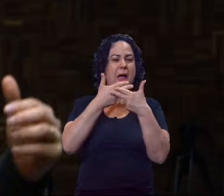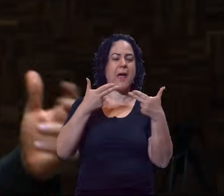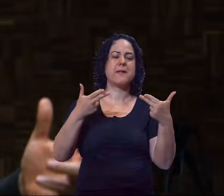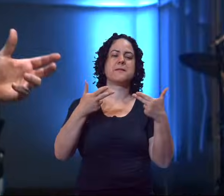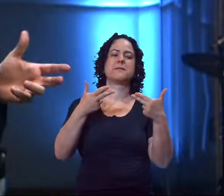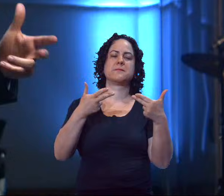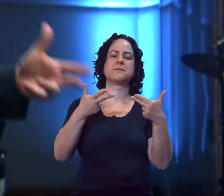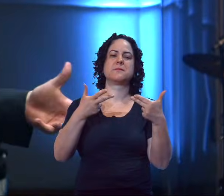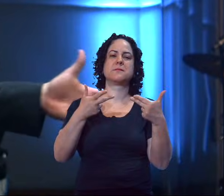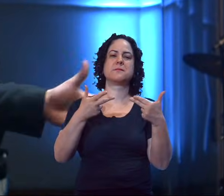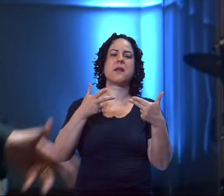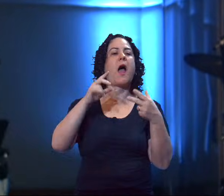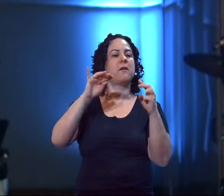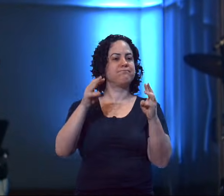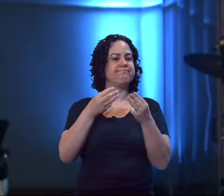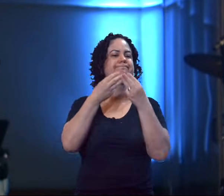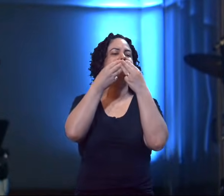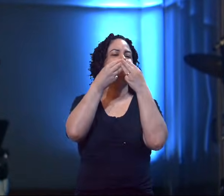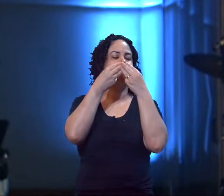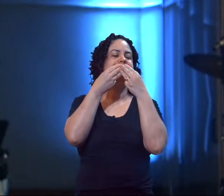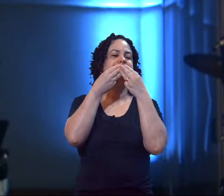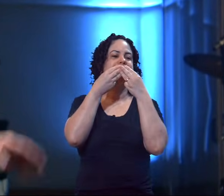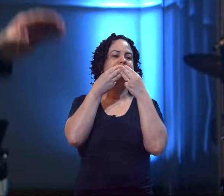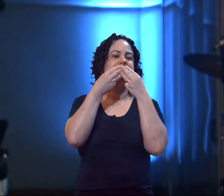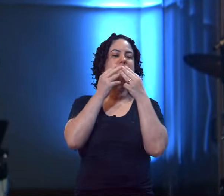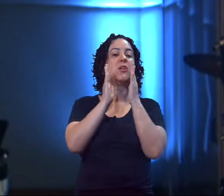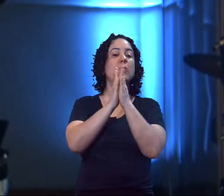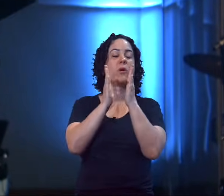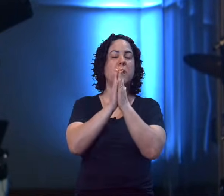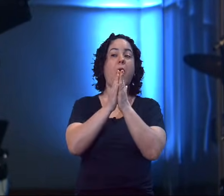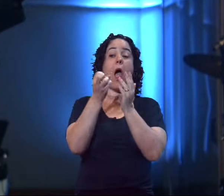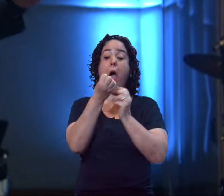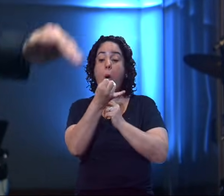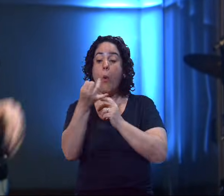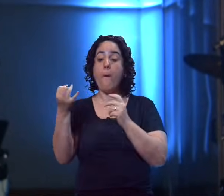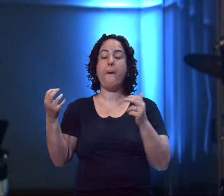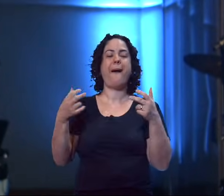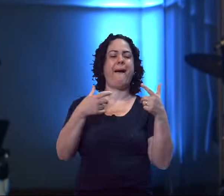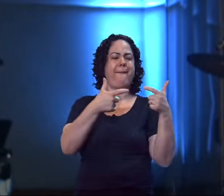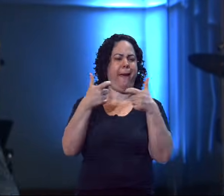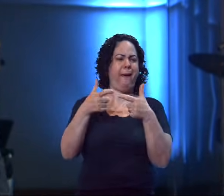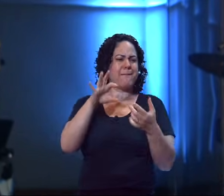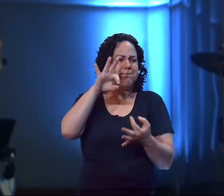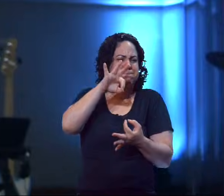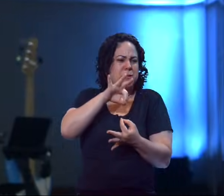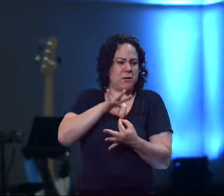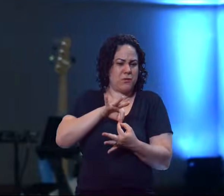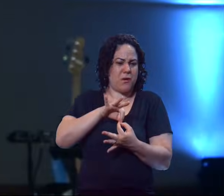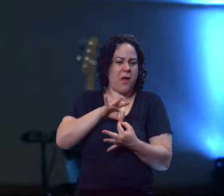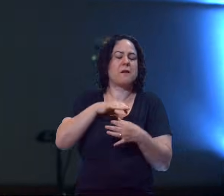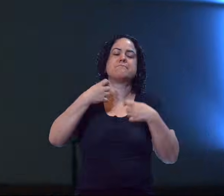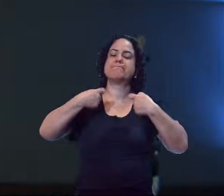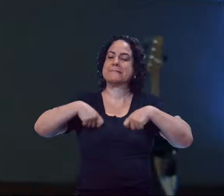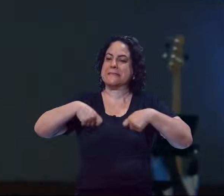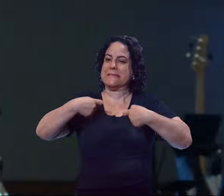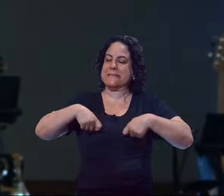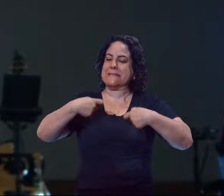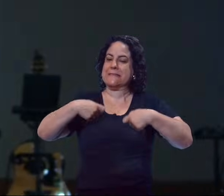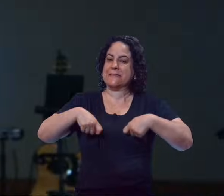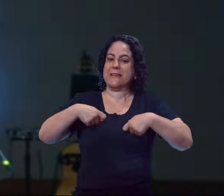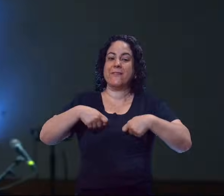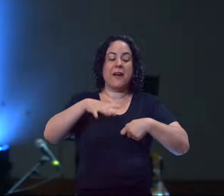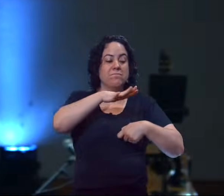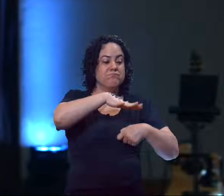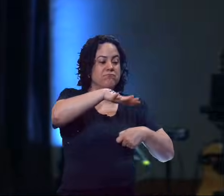especiais com Deus jejuando e orando. Algumas guerras assim, que eu tinha que tratar com alguns